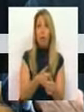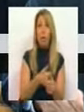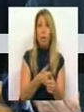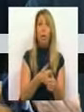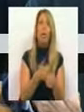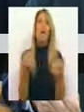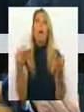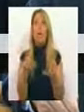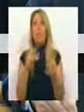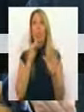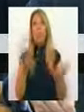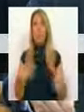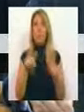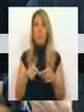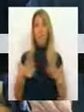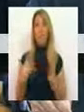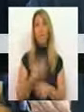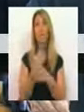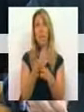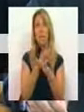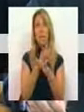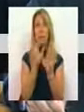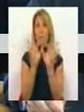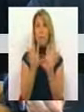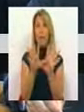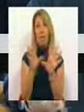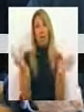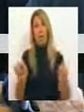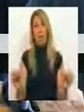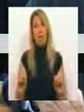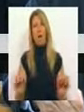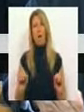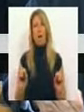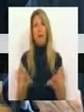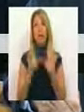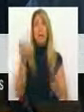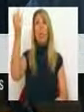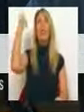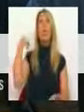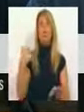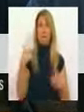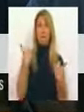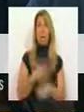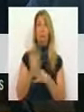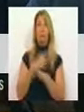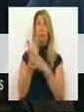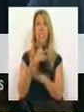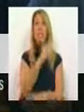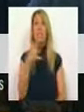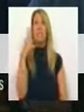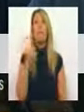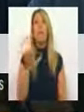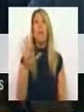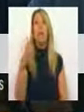não teríamos tido os incêndios que tivemos, que eram do ano passado, que foi... houve uma área ardida muito superior a 100 mil hectares,